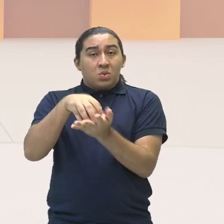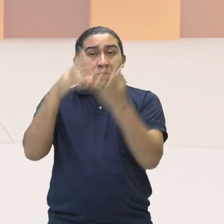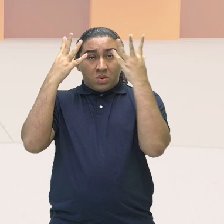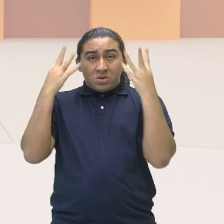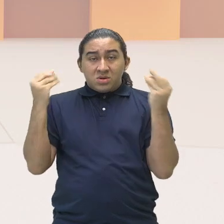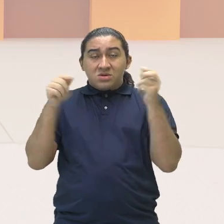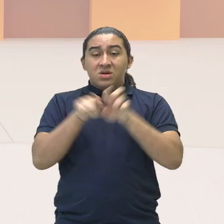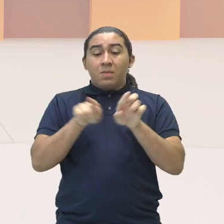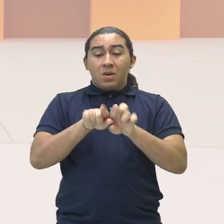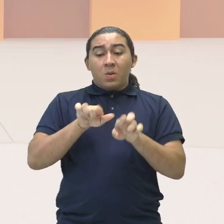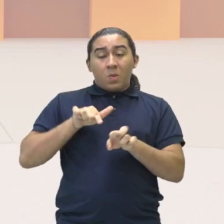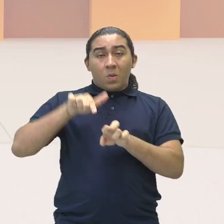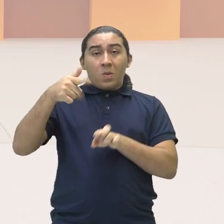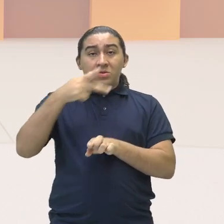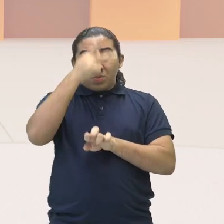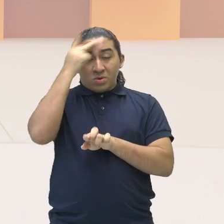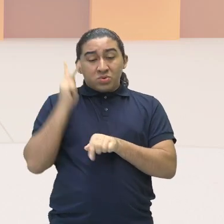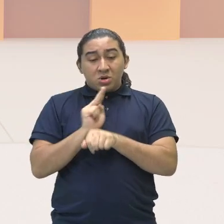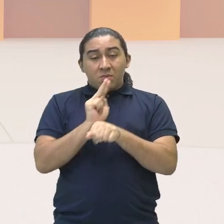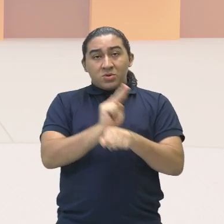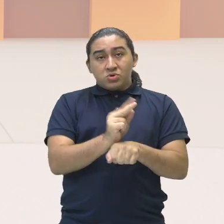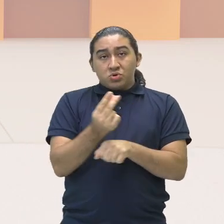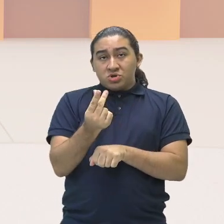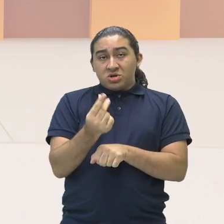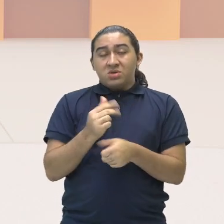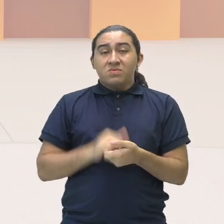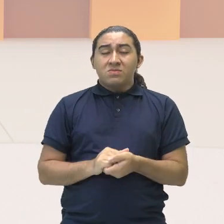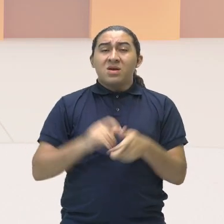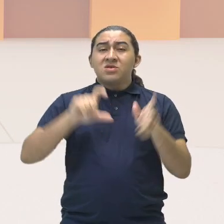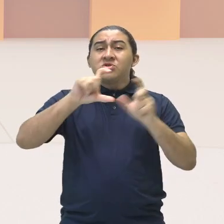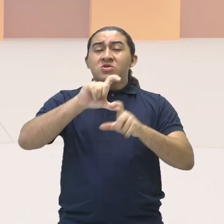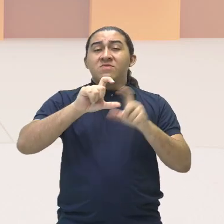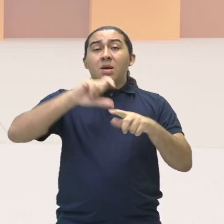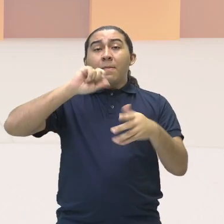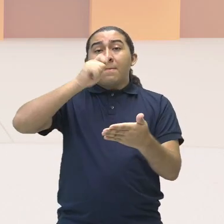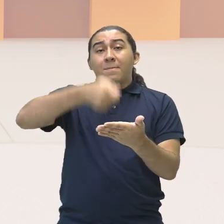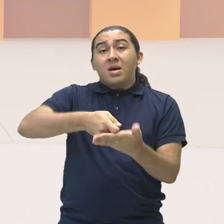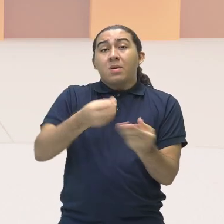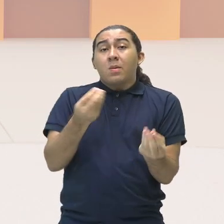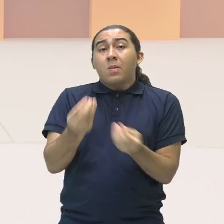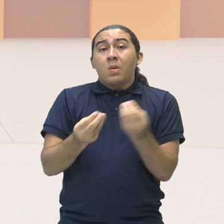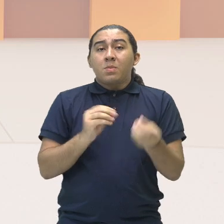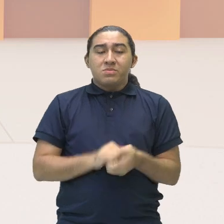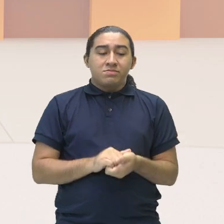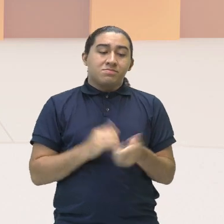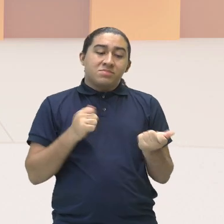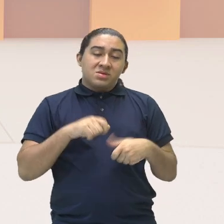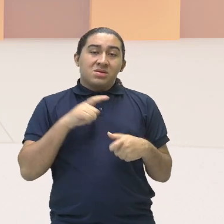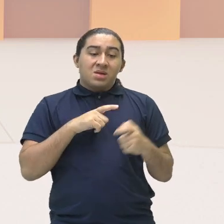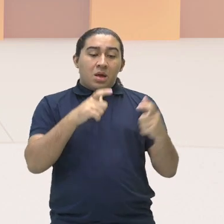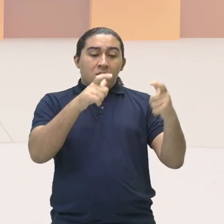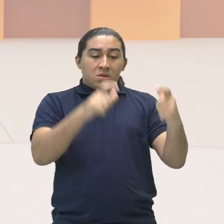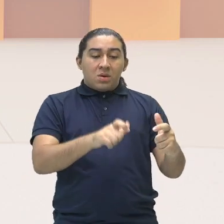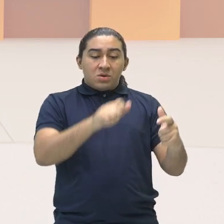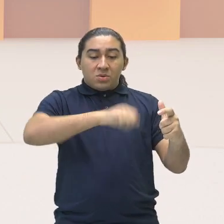outros credores. E para cobrir as dívidas, muitos tiveram que vender ou